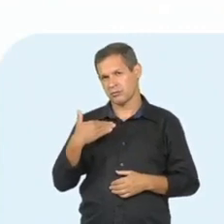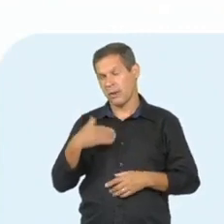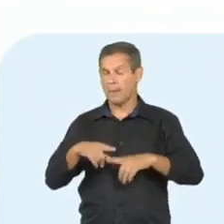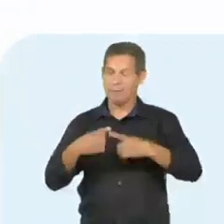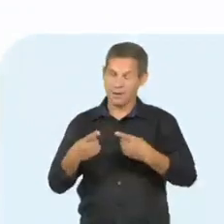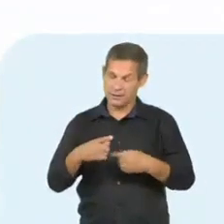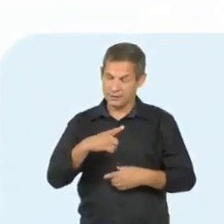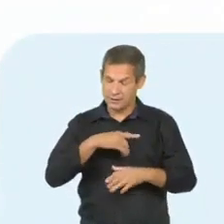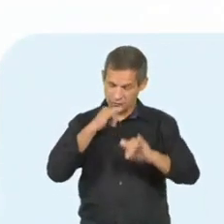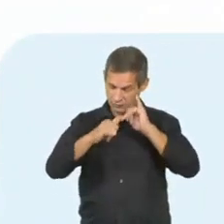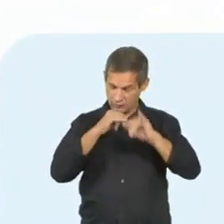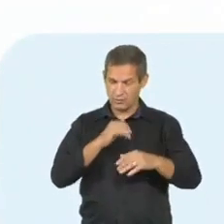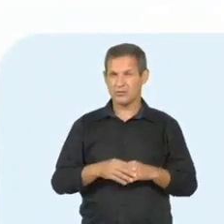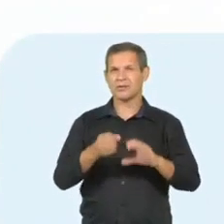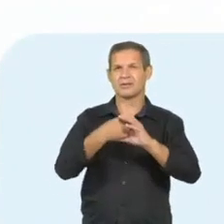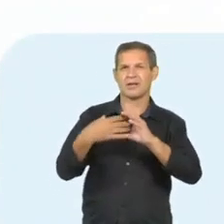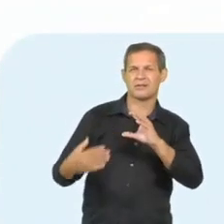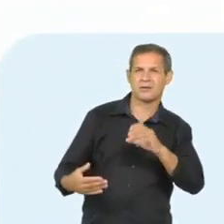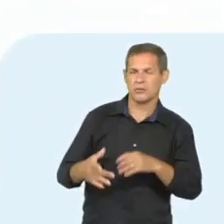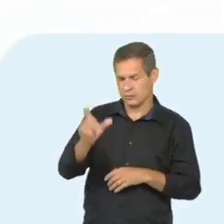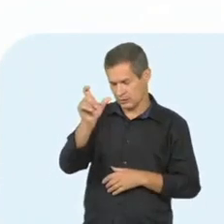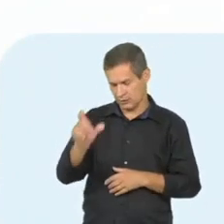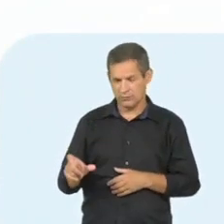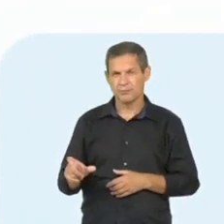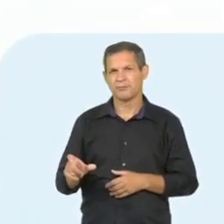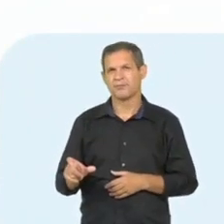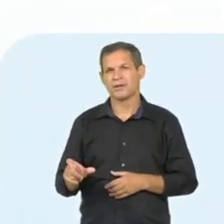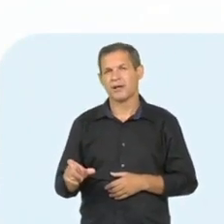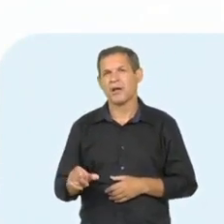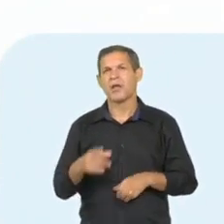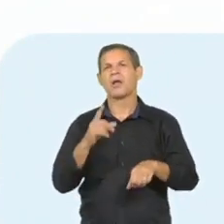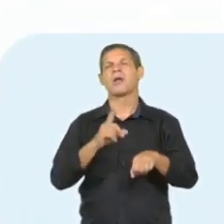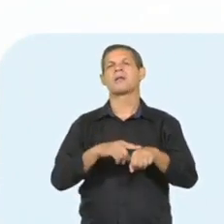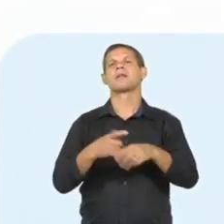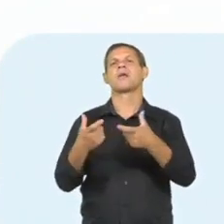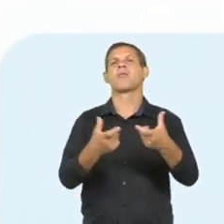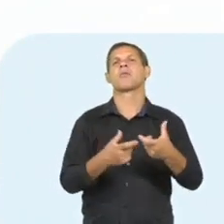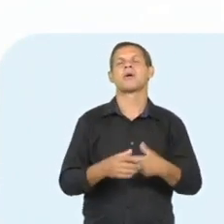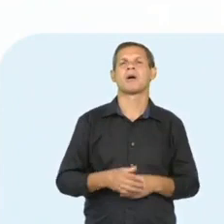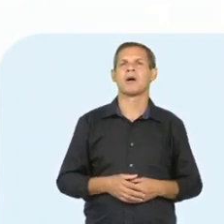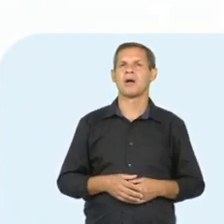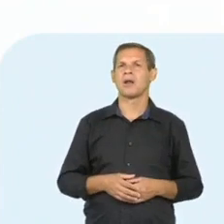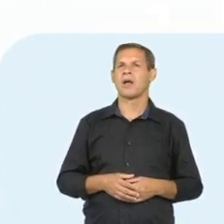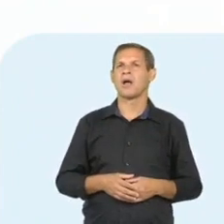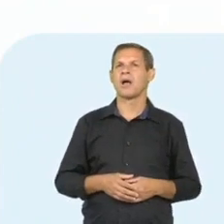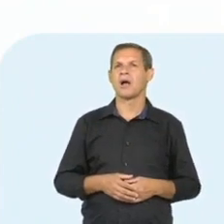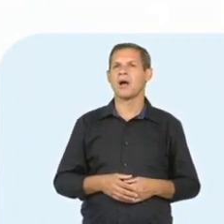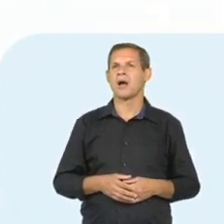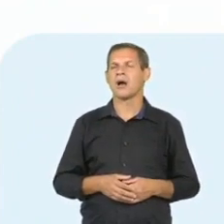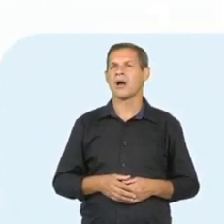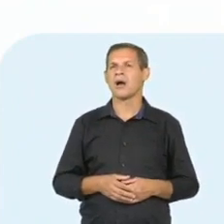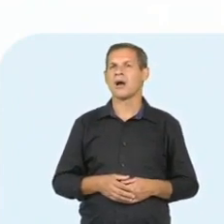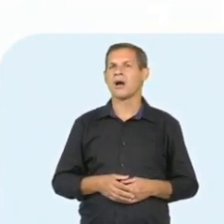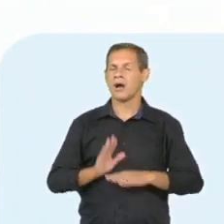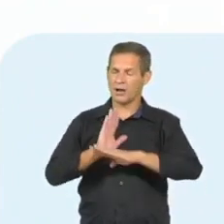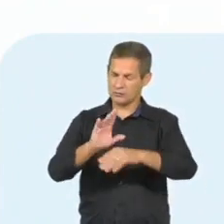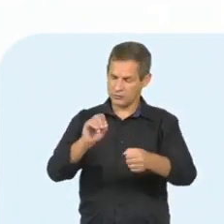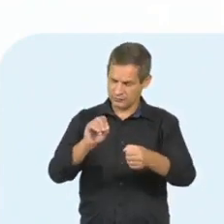aí você tem as informações das características da pessoa, tempo, local, assistência prestada e causas